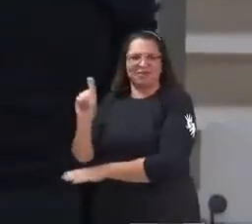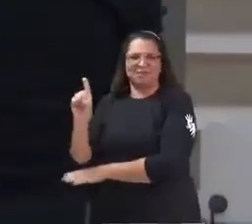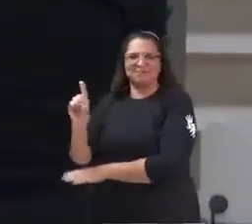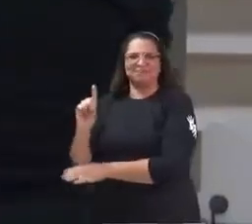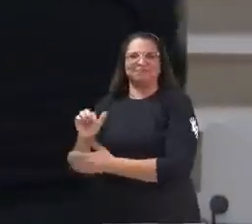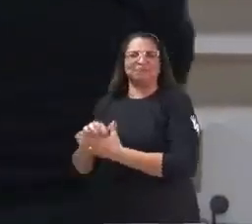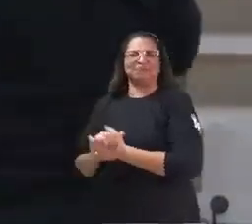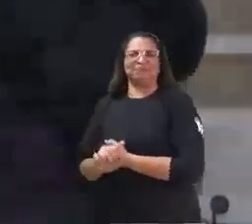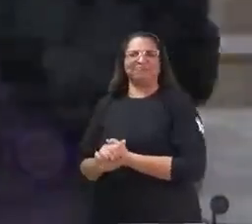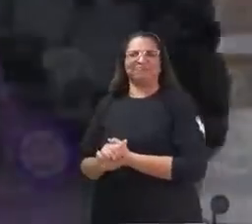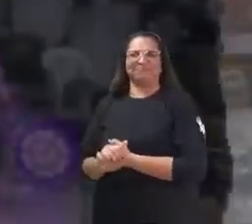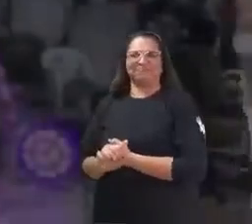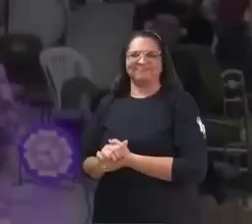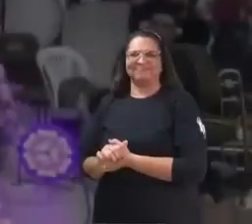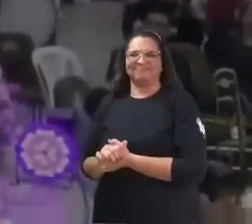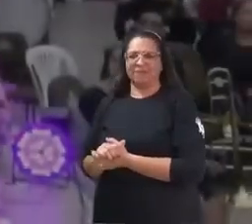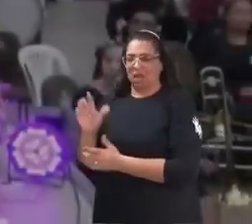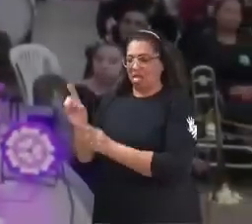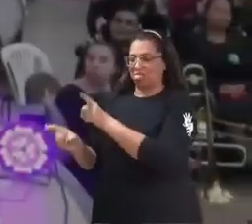E uma mulher